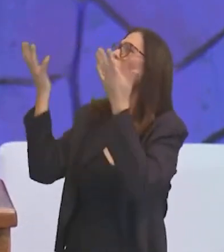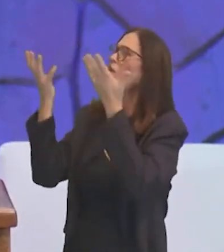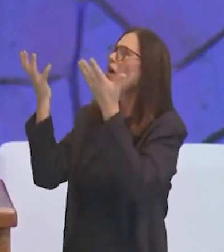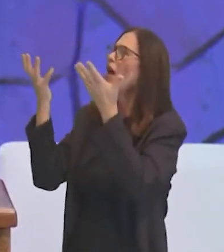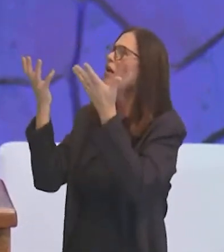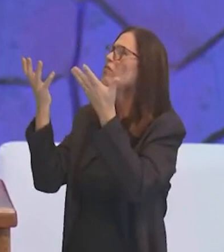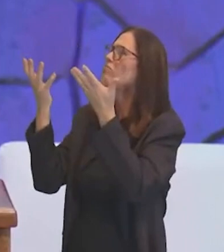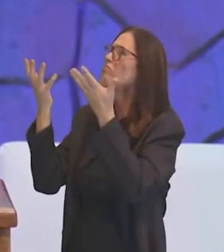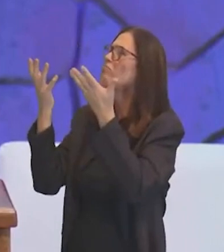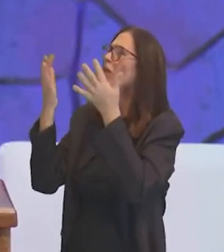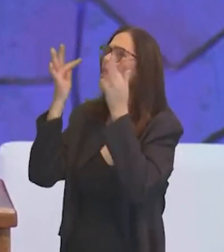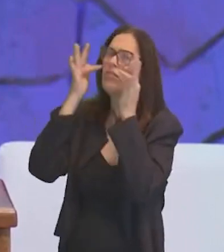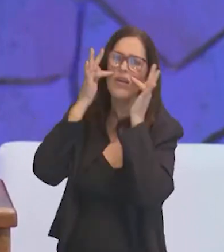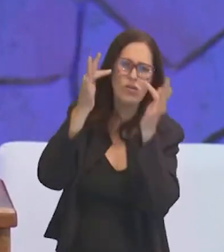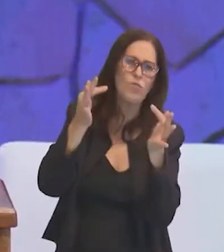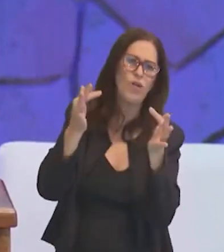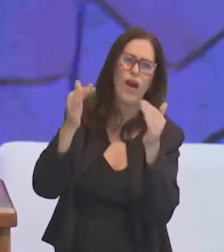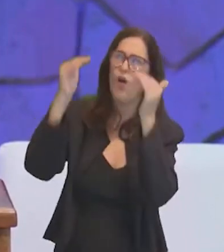obedecer.